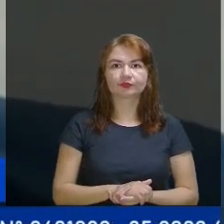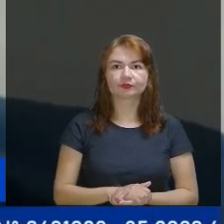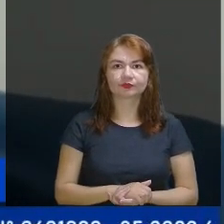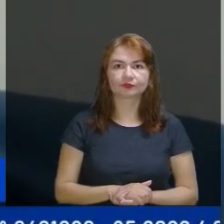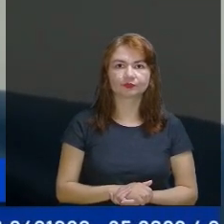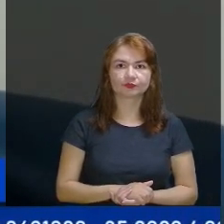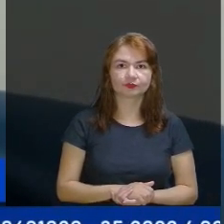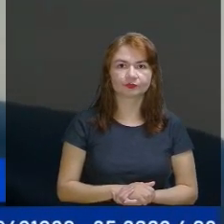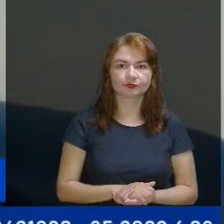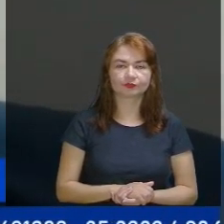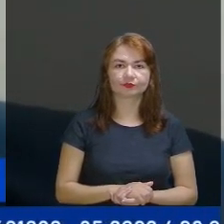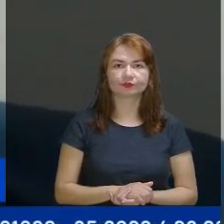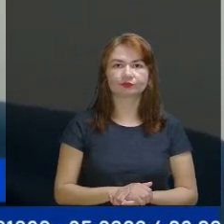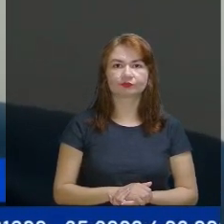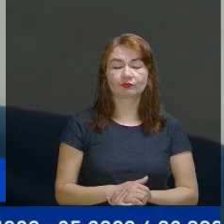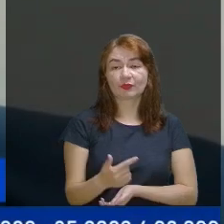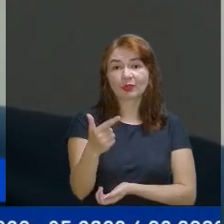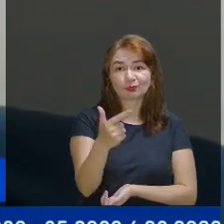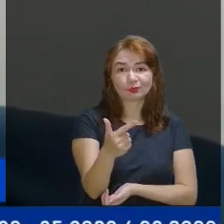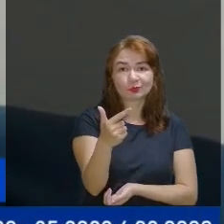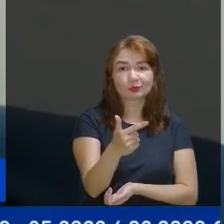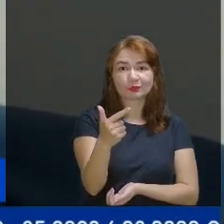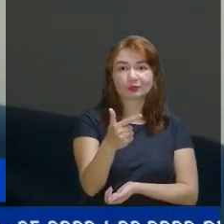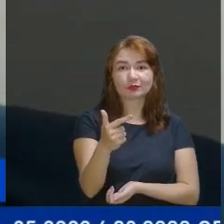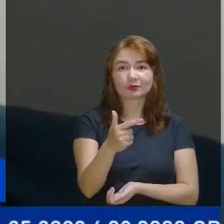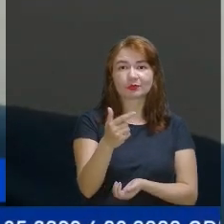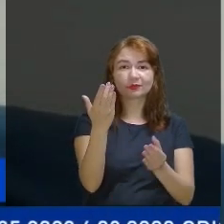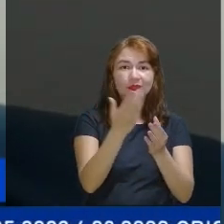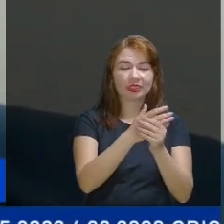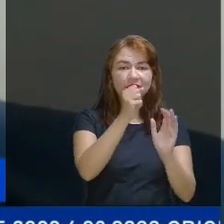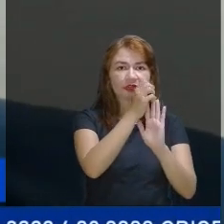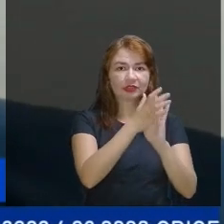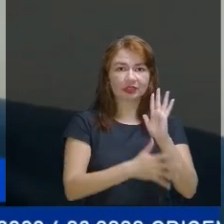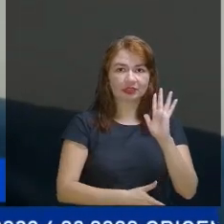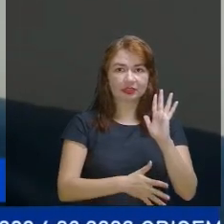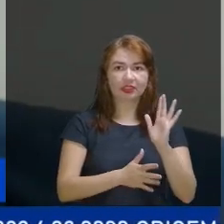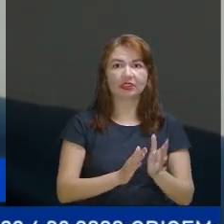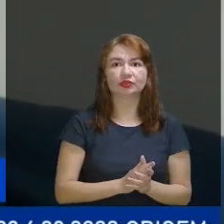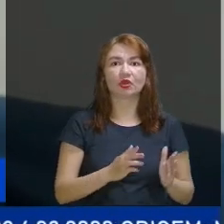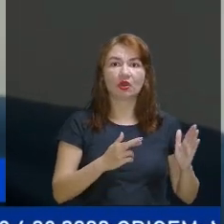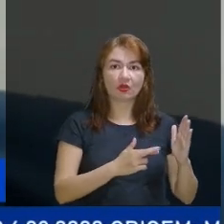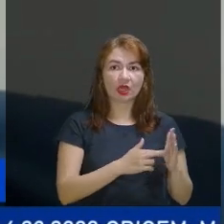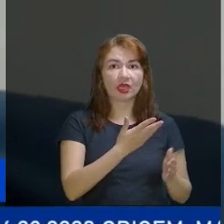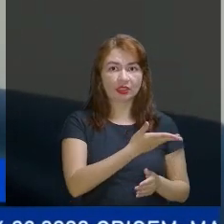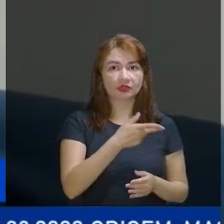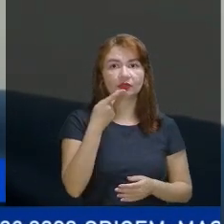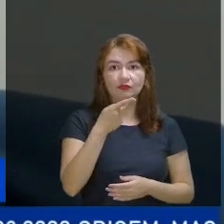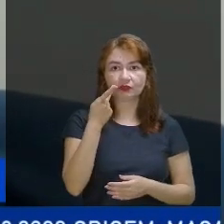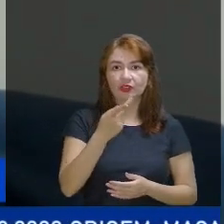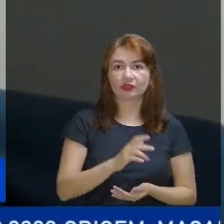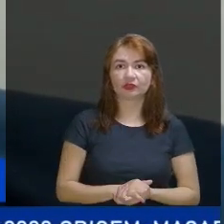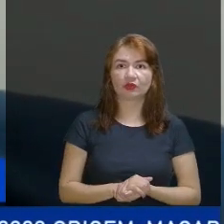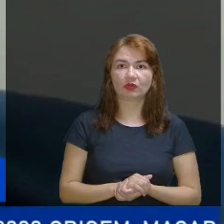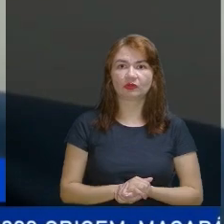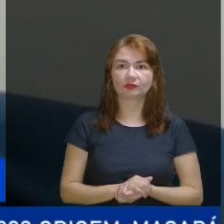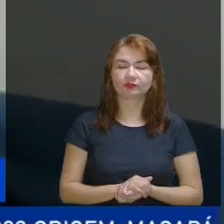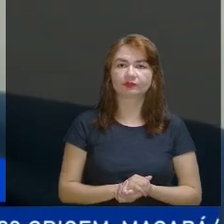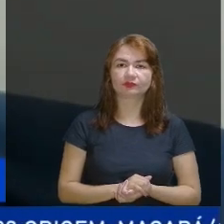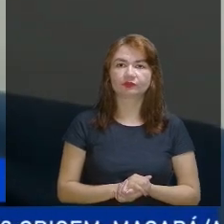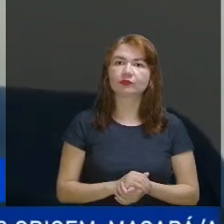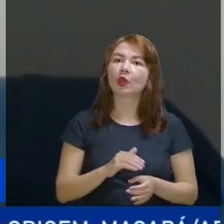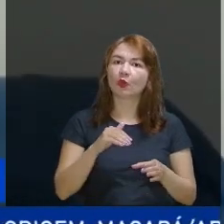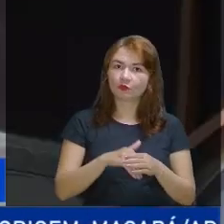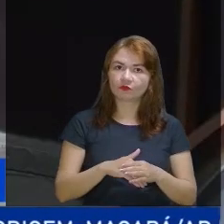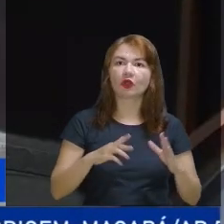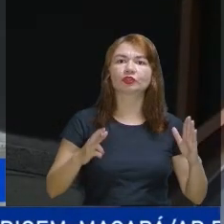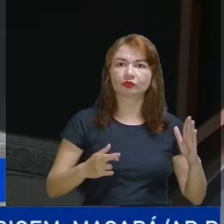Como se trata de segundo embargo de declaração, como o eminente relator destacou, eu vou acompanhar integralmente. Foco no juiz